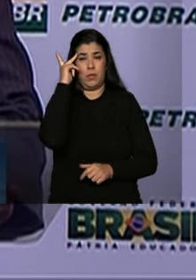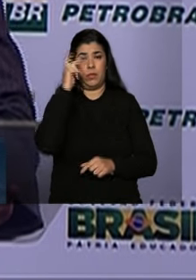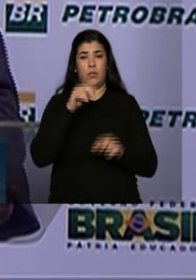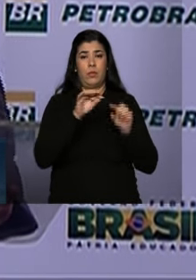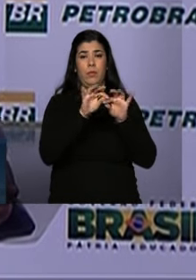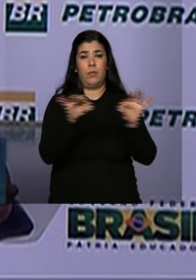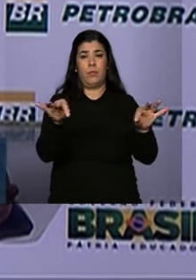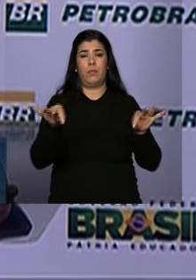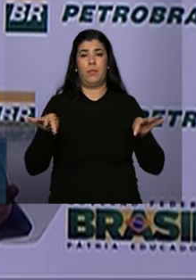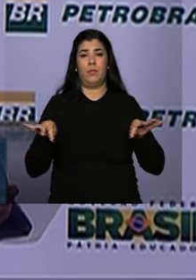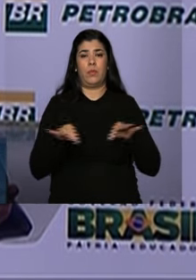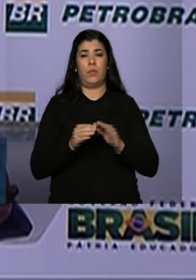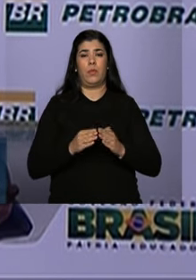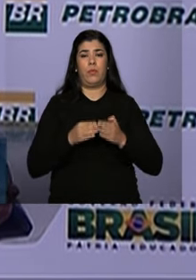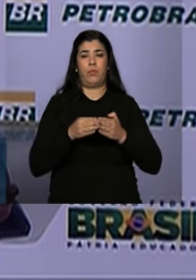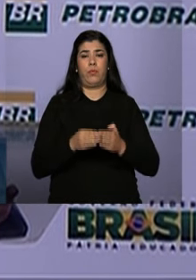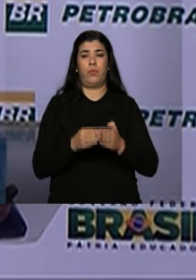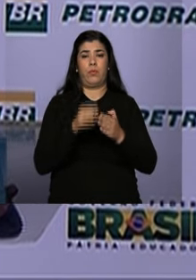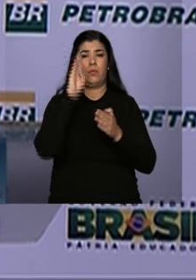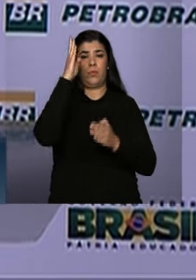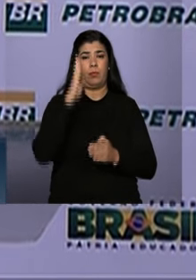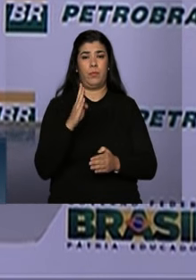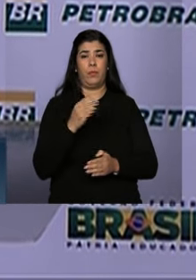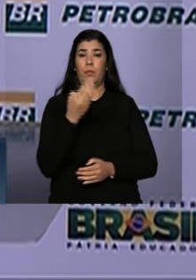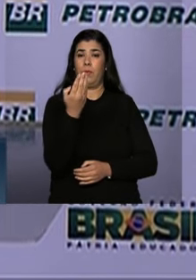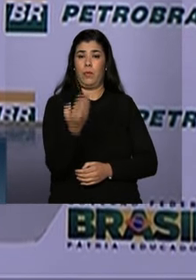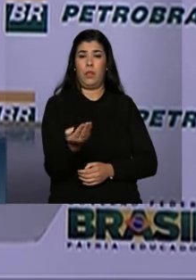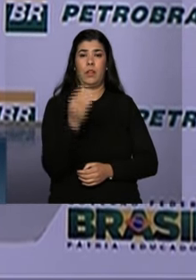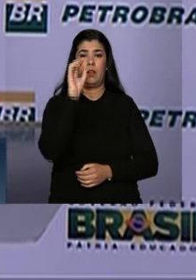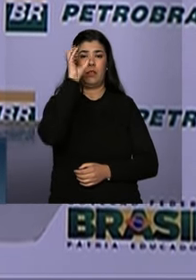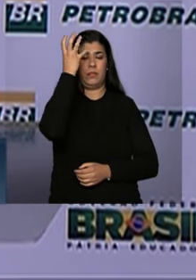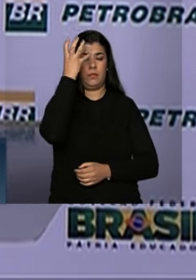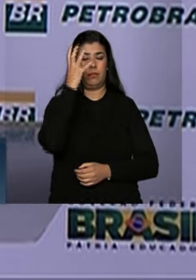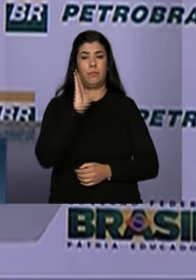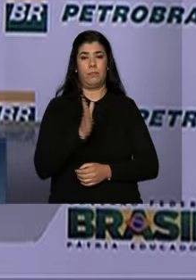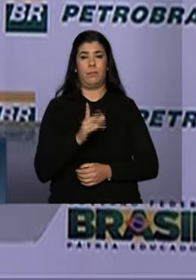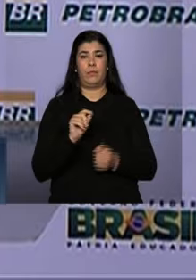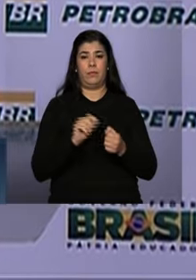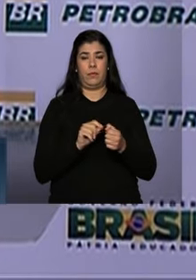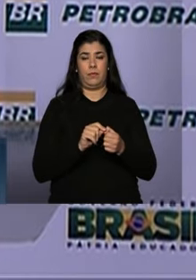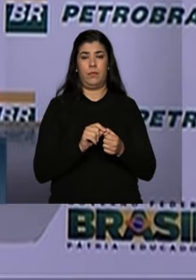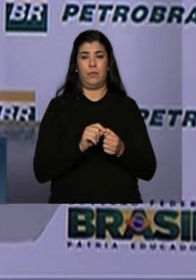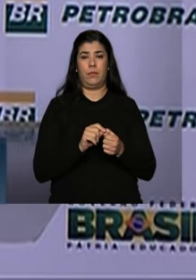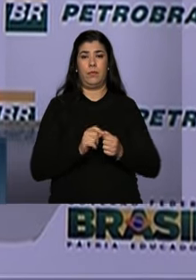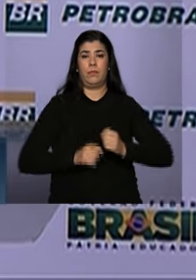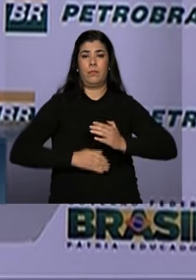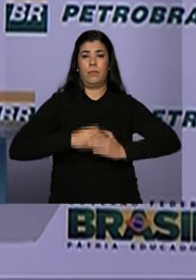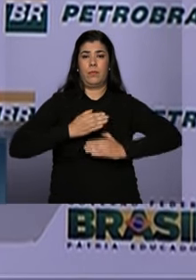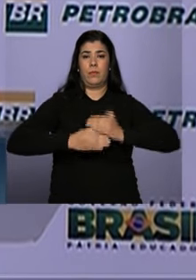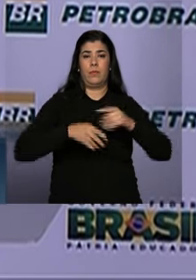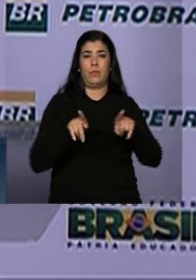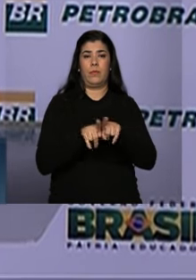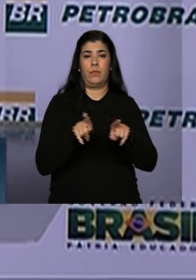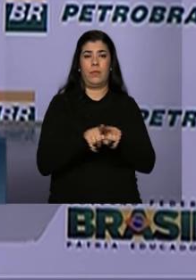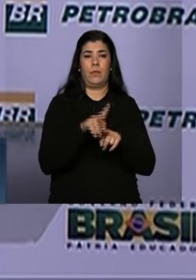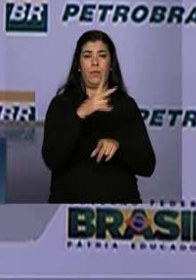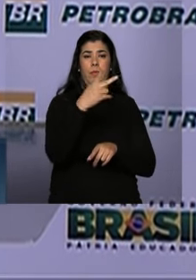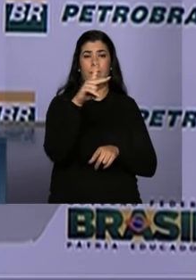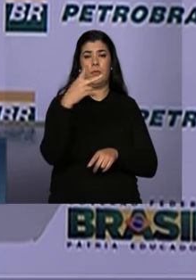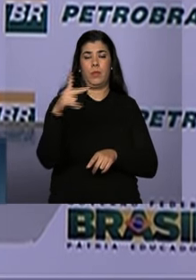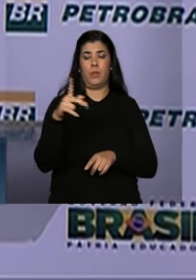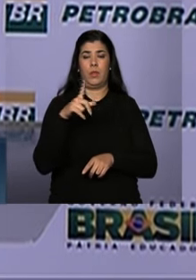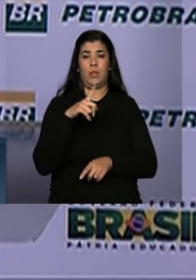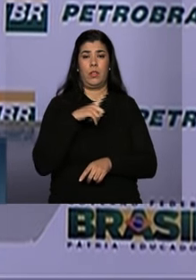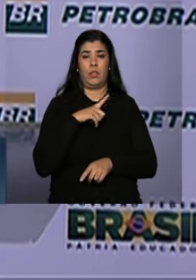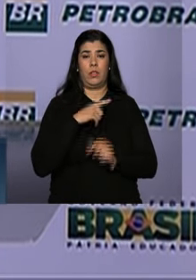estaleiros brasileiros. E essa decisão, presidenta, foi construída por Vossa Excelência